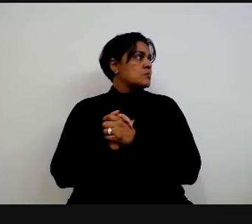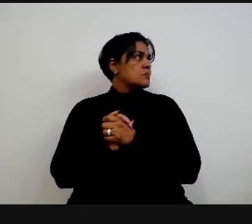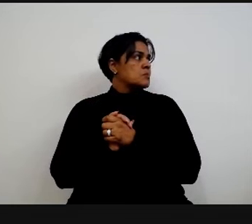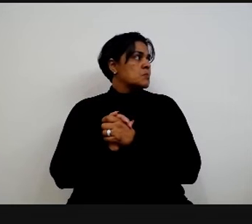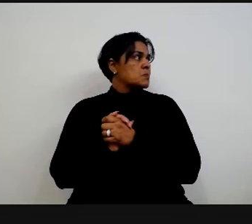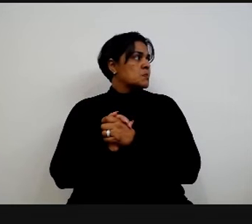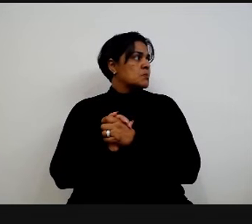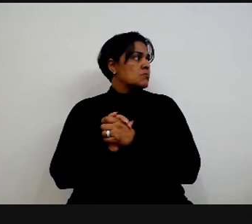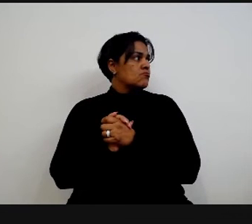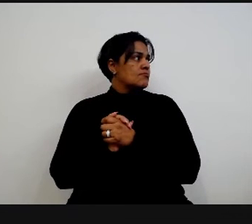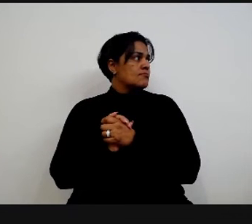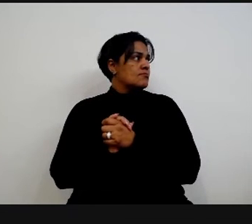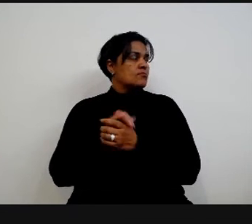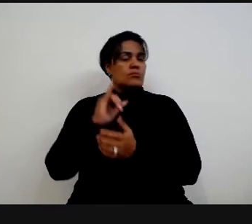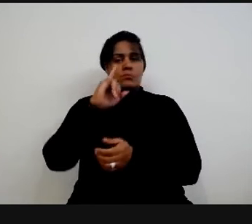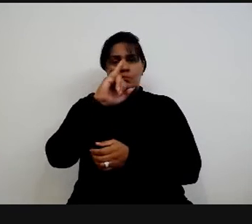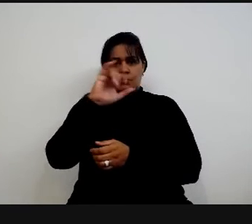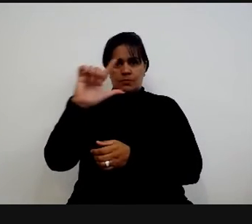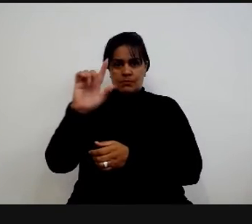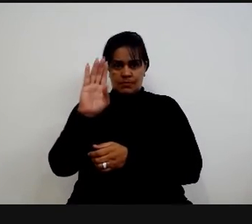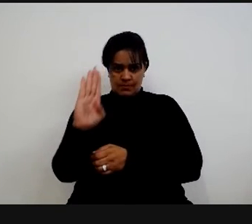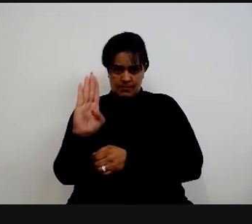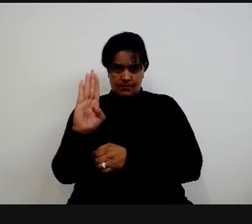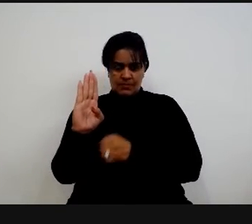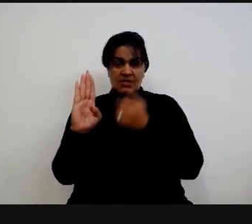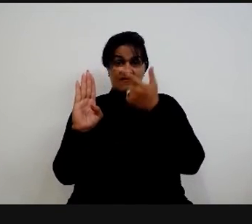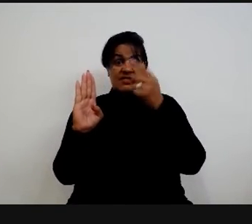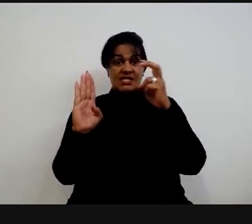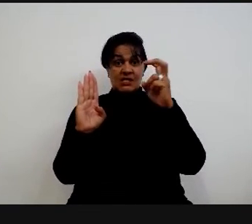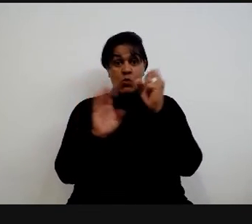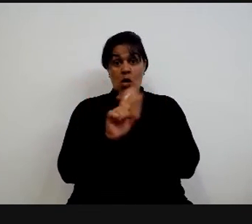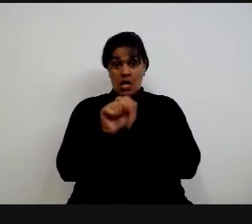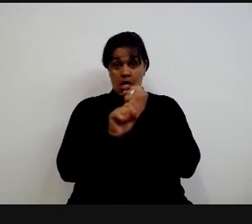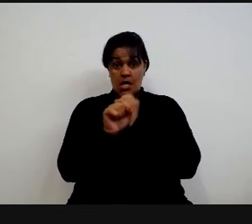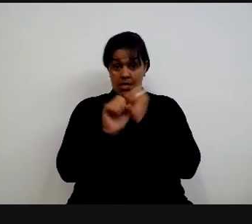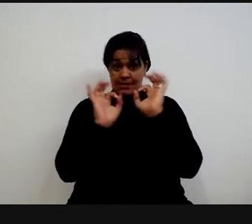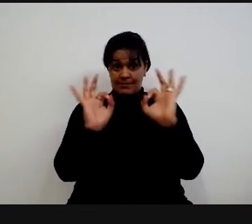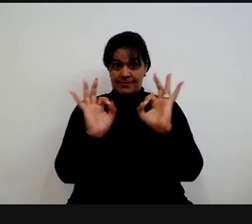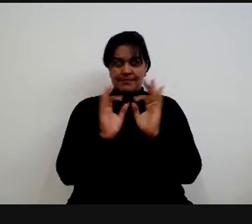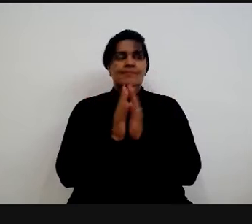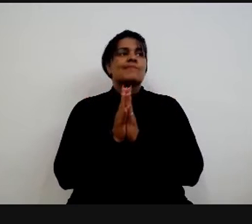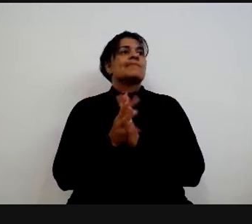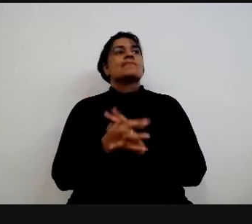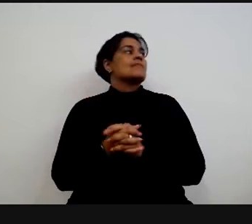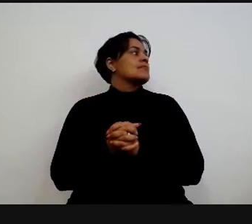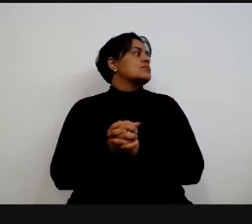comemorando o aniversário, que é o ILB. 25 anos do ILB.